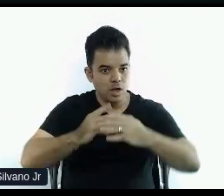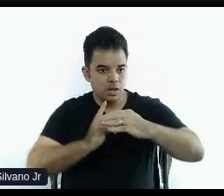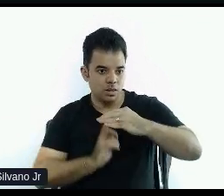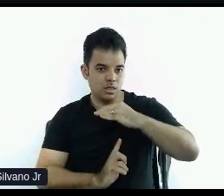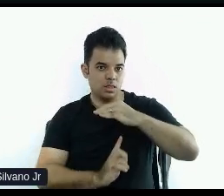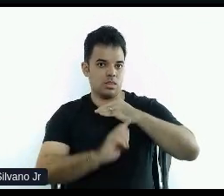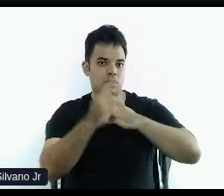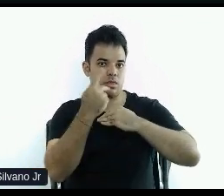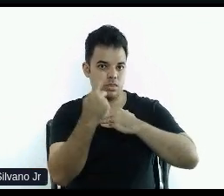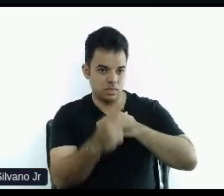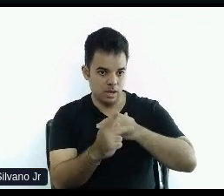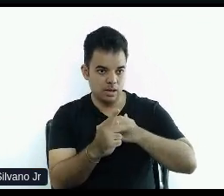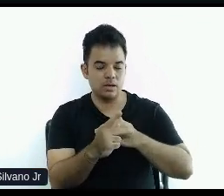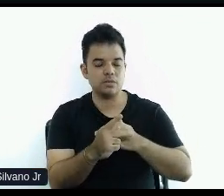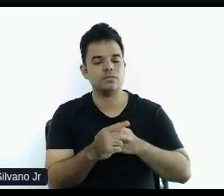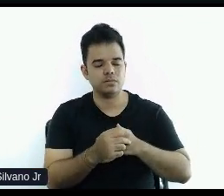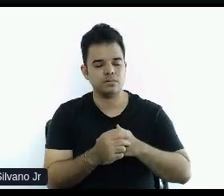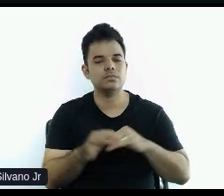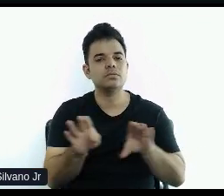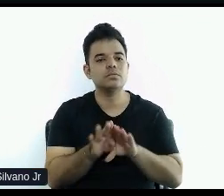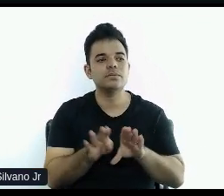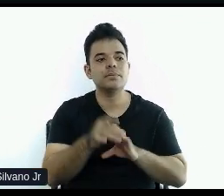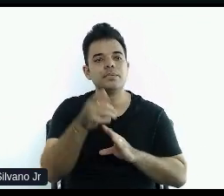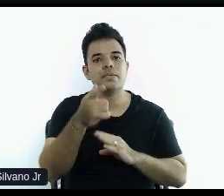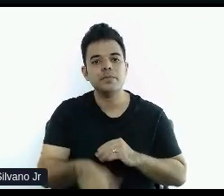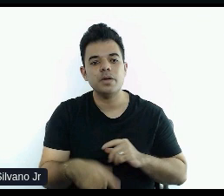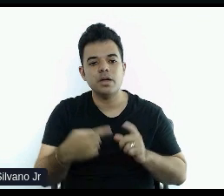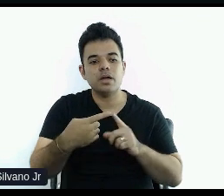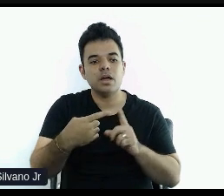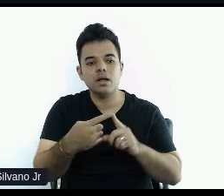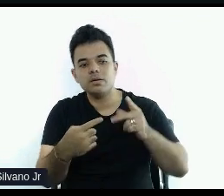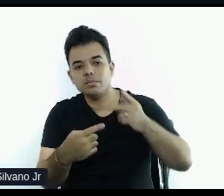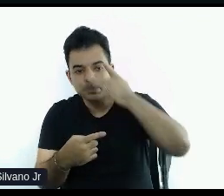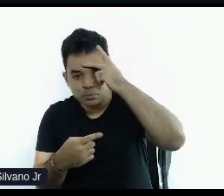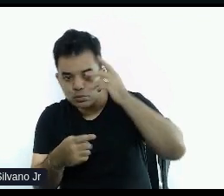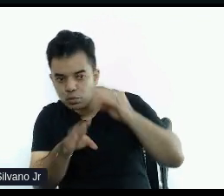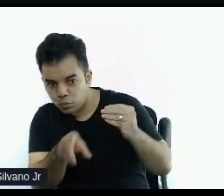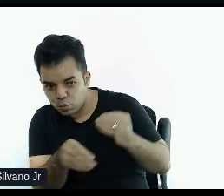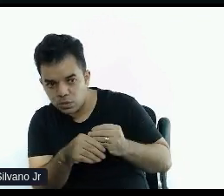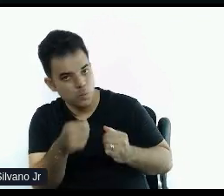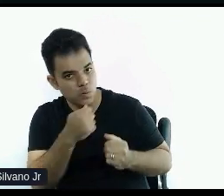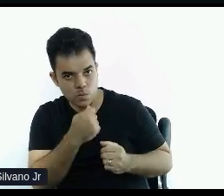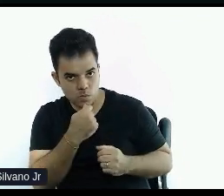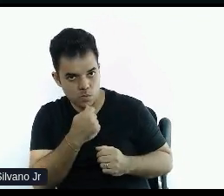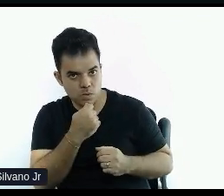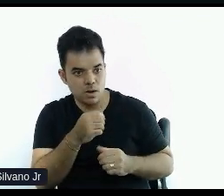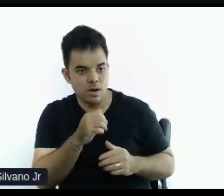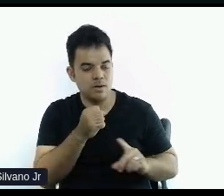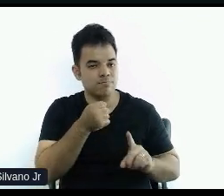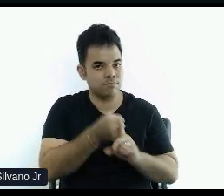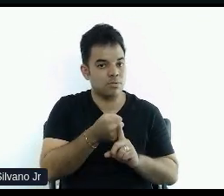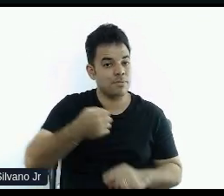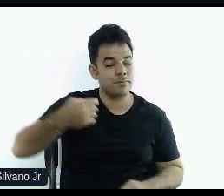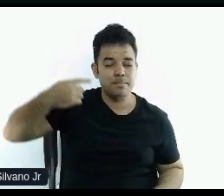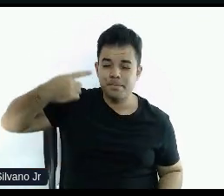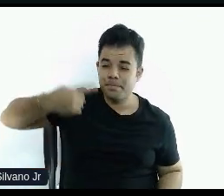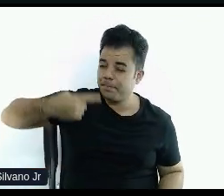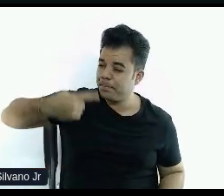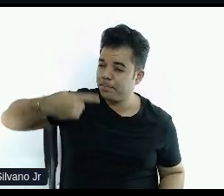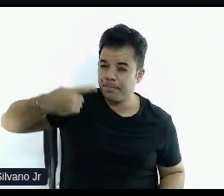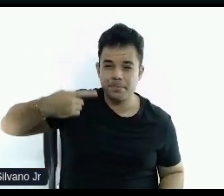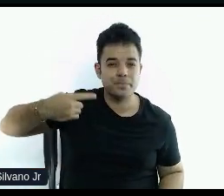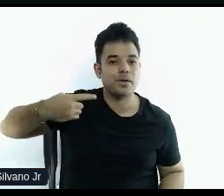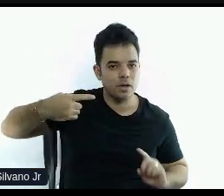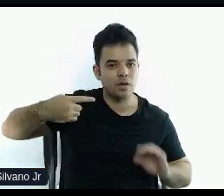não foram incluídas são de fato afetadas com o uso daquele produto. Então, o primeiro pilar está voltado a isso,